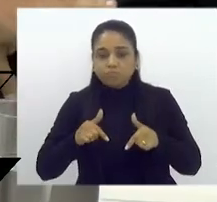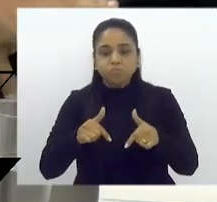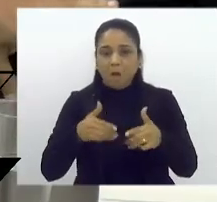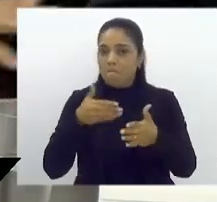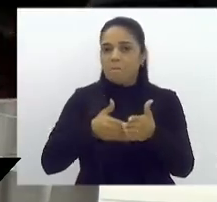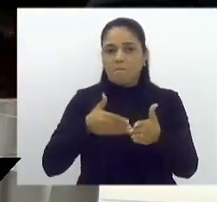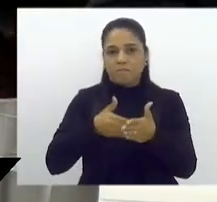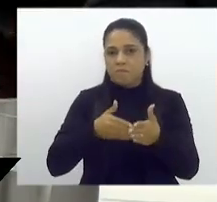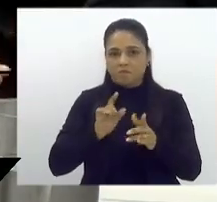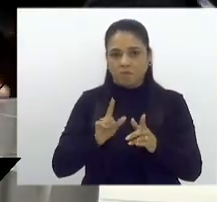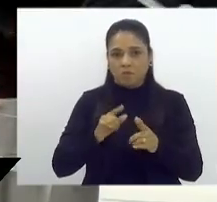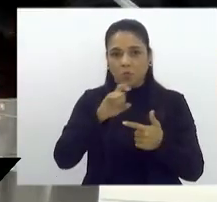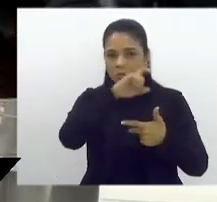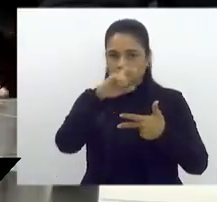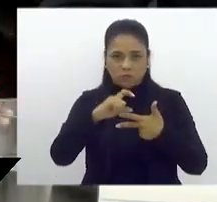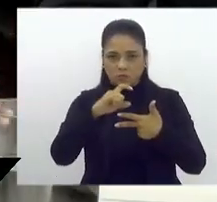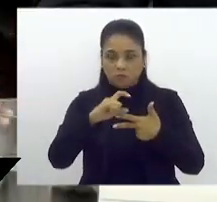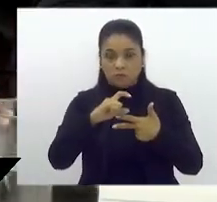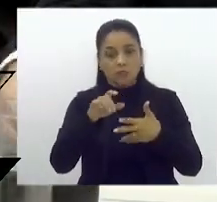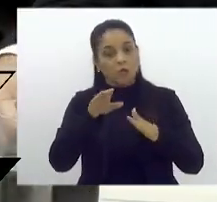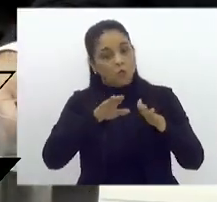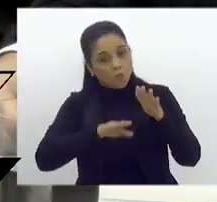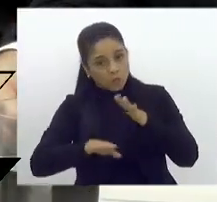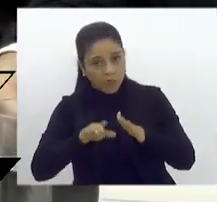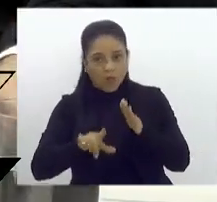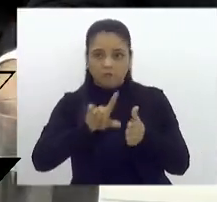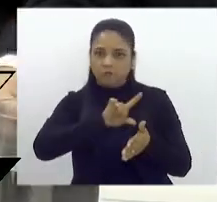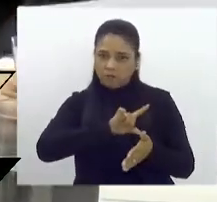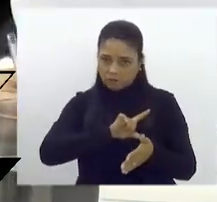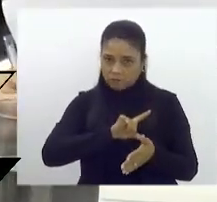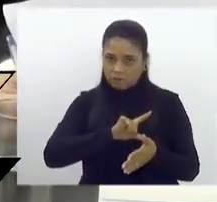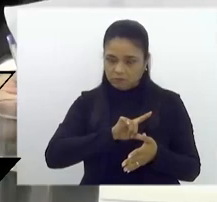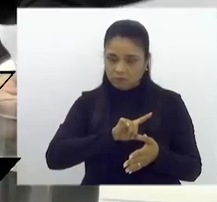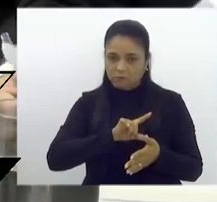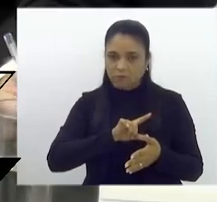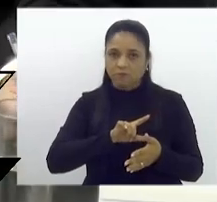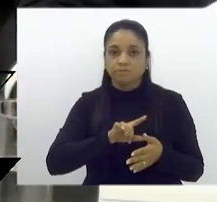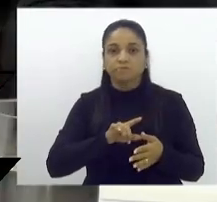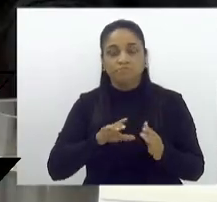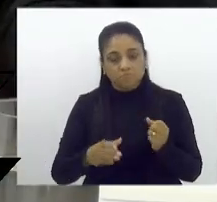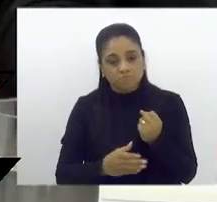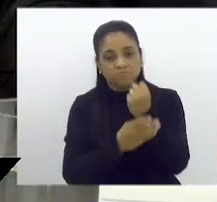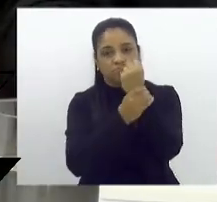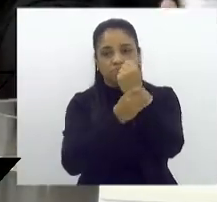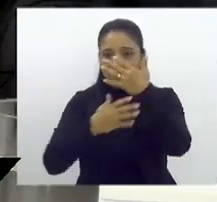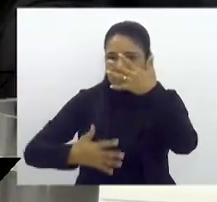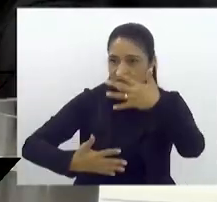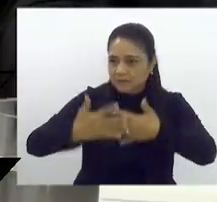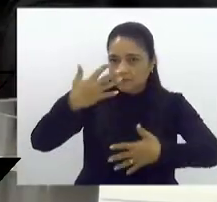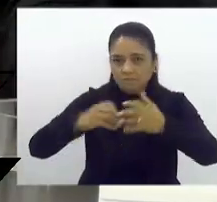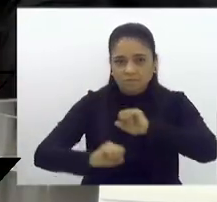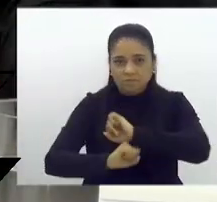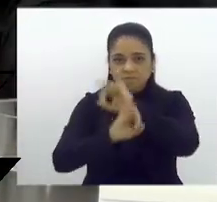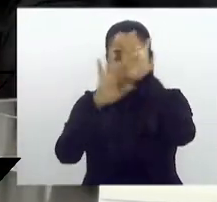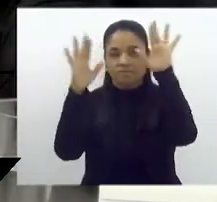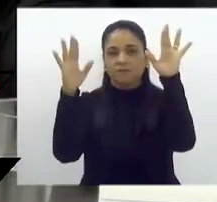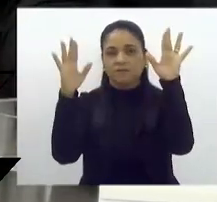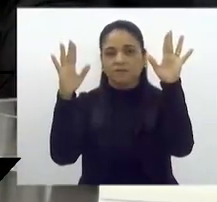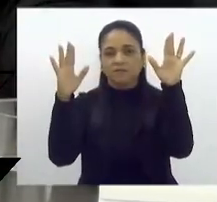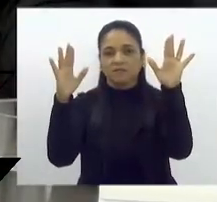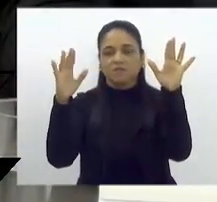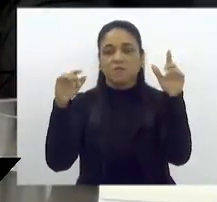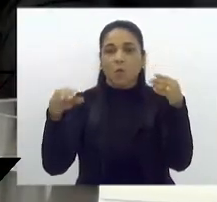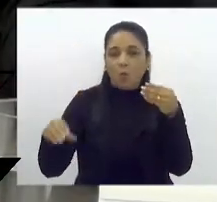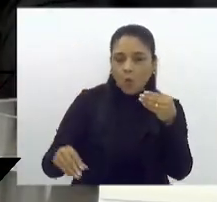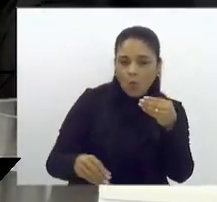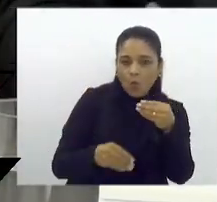Executivo. Então, a gente tem que ter esse cuidado. Então, assim, garantindo a transparência, mas garantindo também o nexo